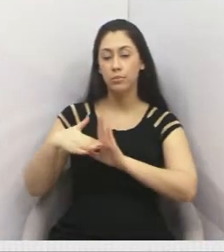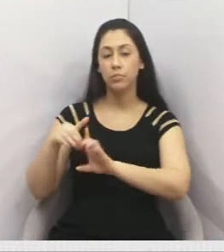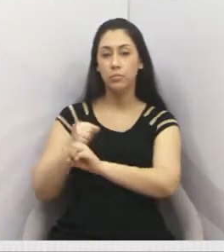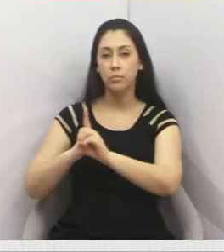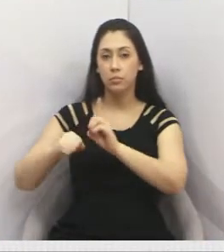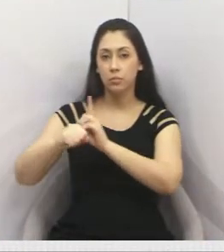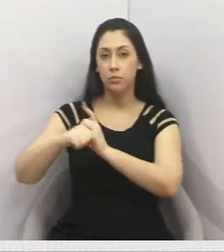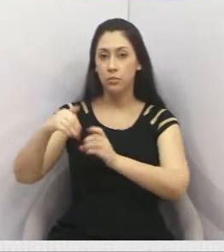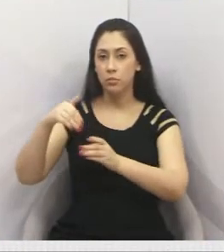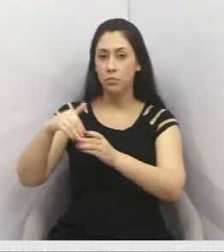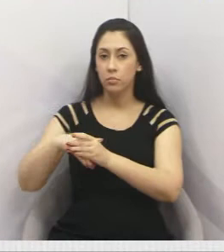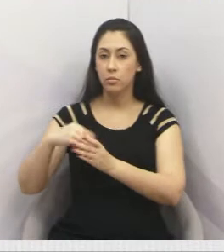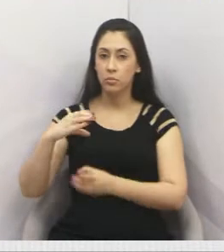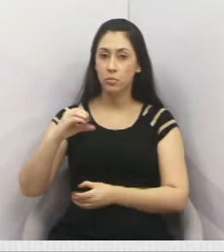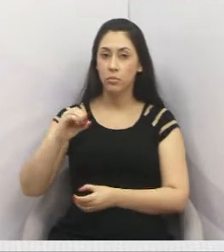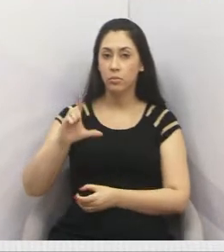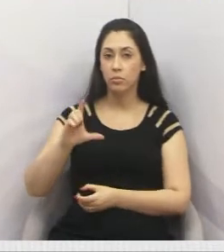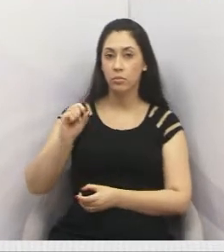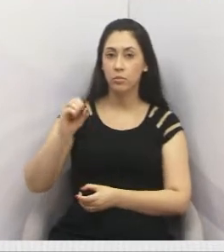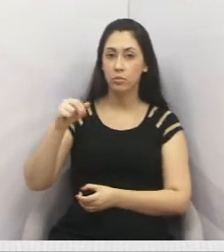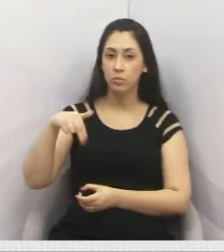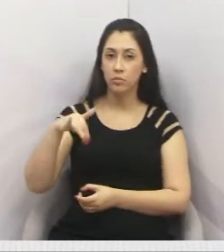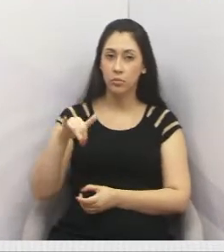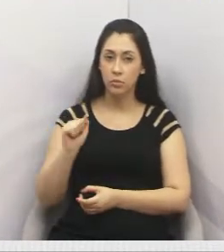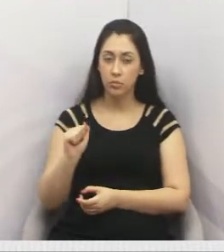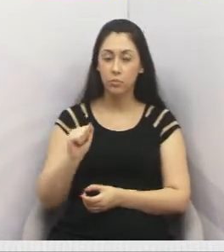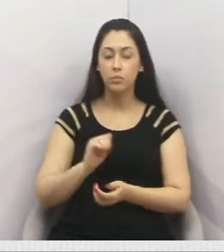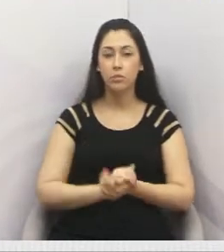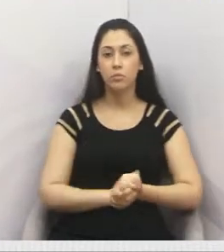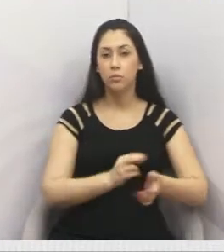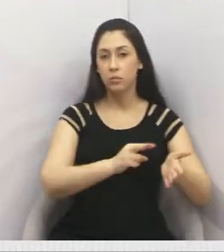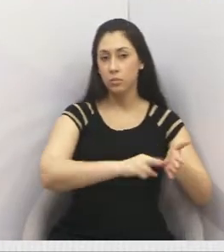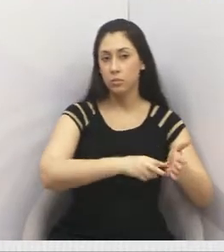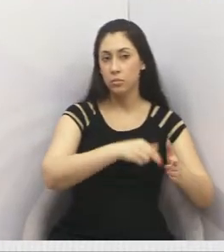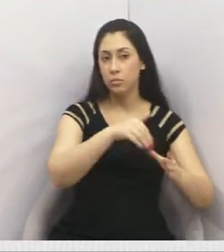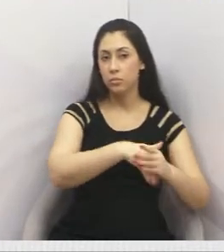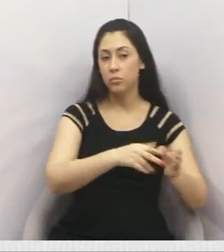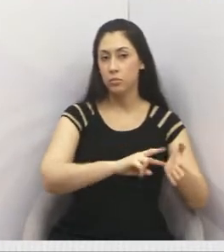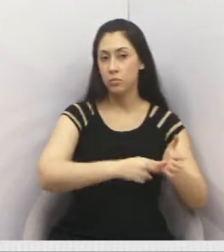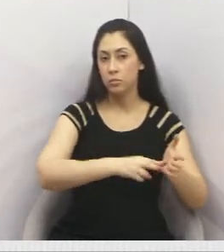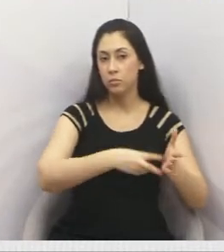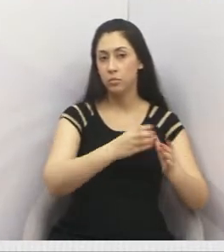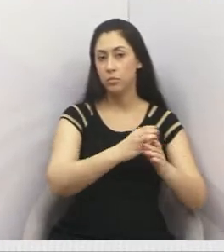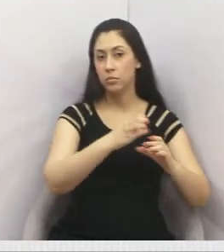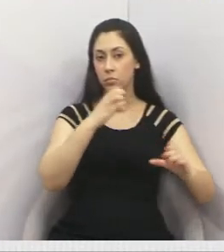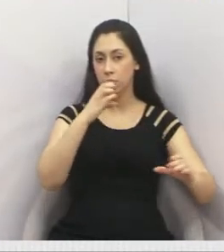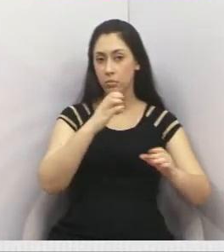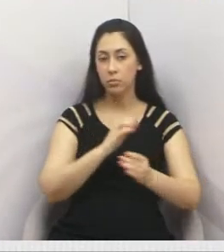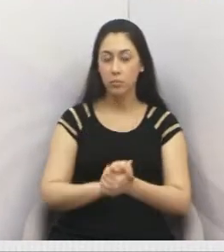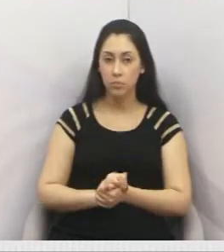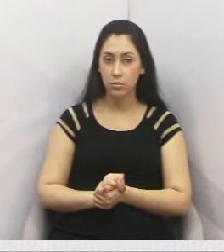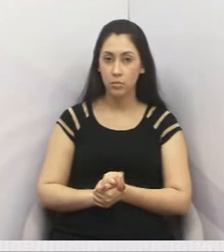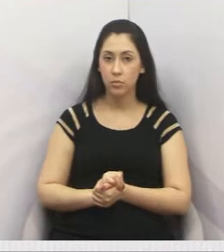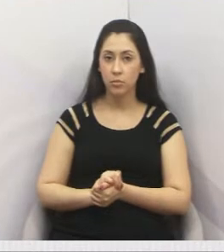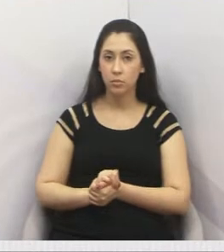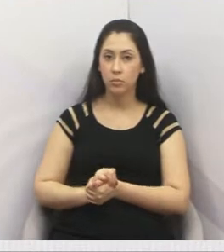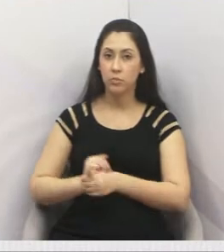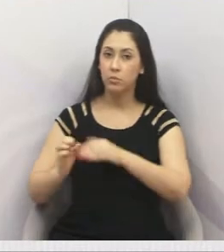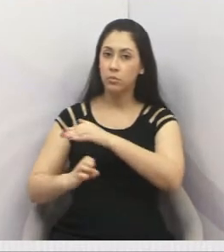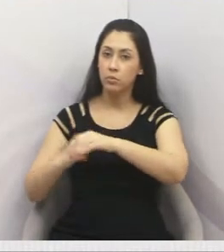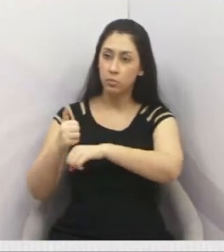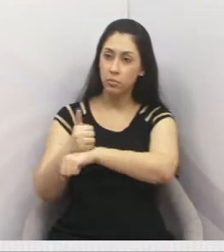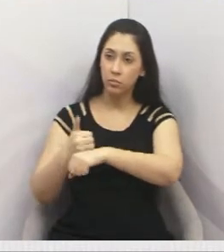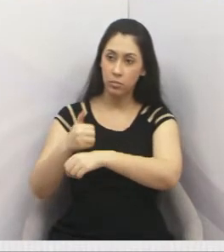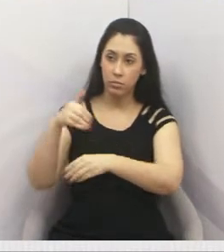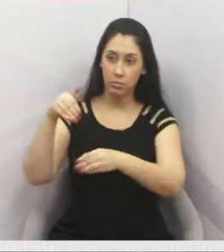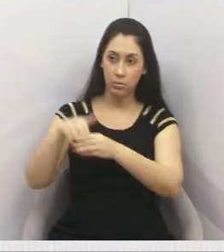Movimentos populares, Jardim Colônia, entidades de classe sindical, Sindicato dos Engenheiros do Estado de São Paulo,